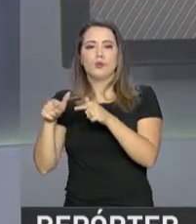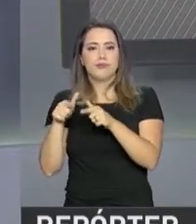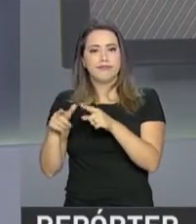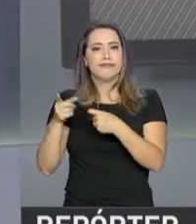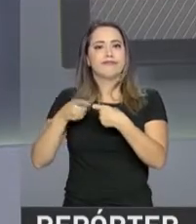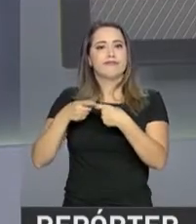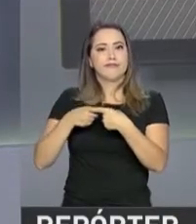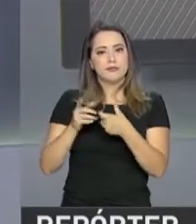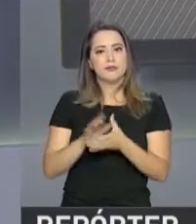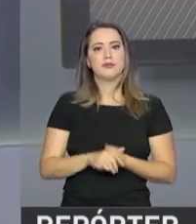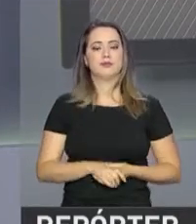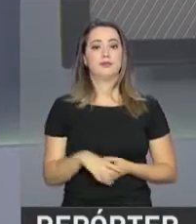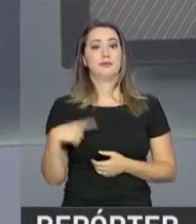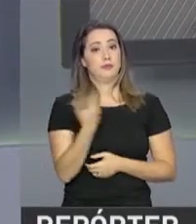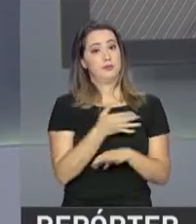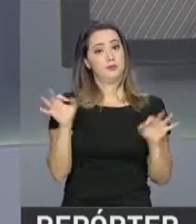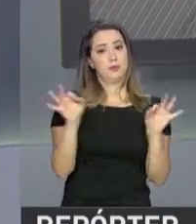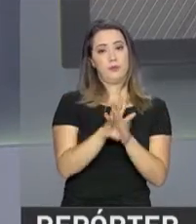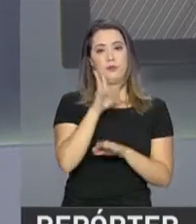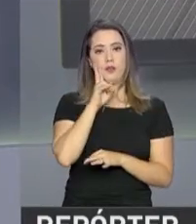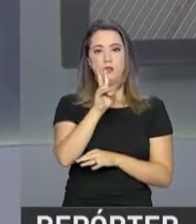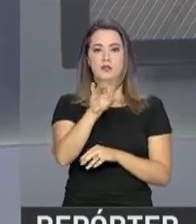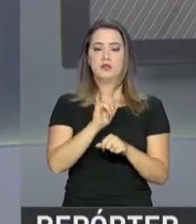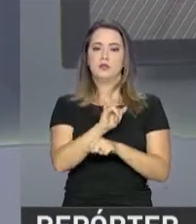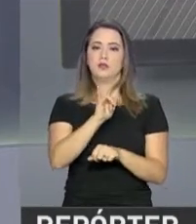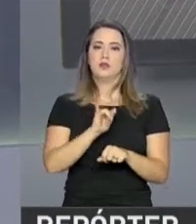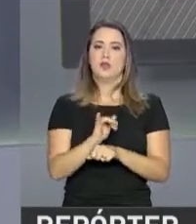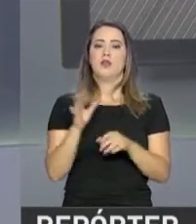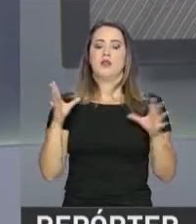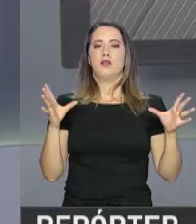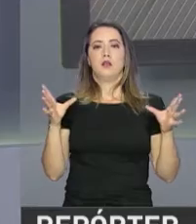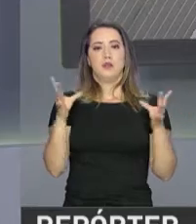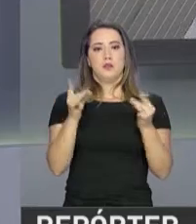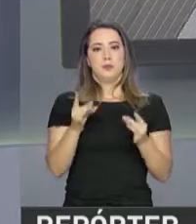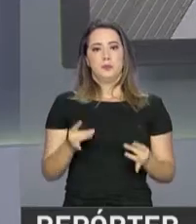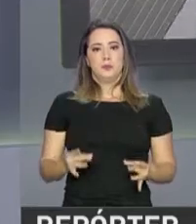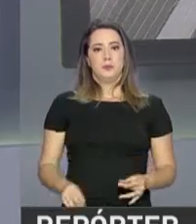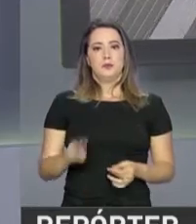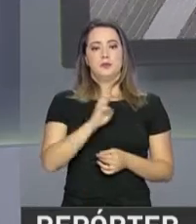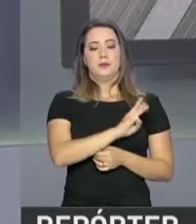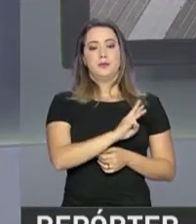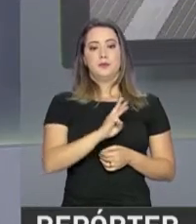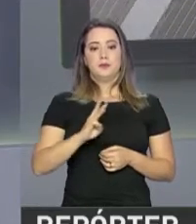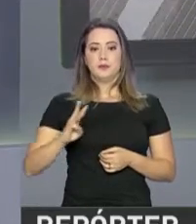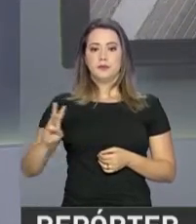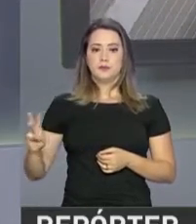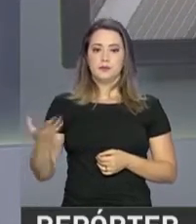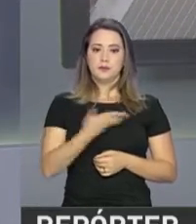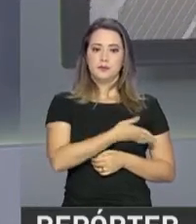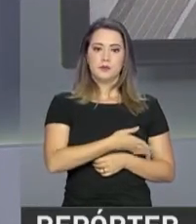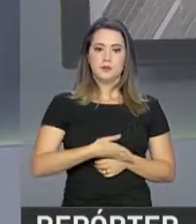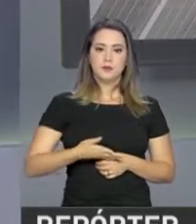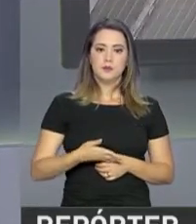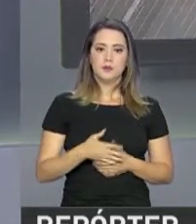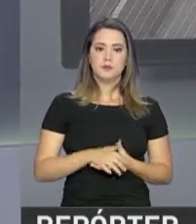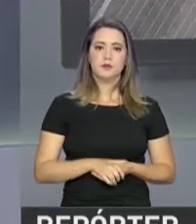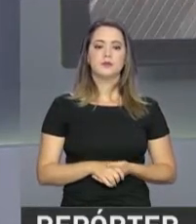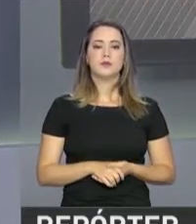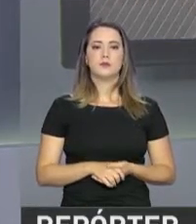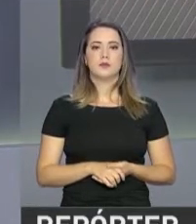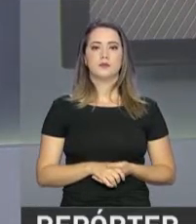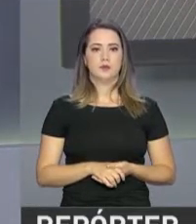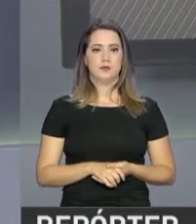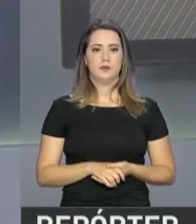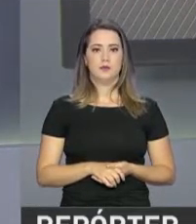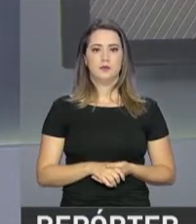nós ficamos por aqui você pode rever as reportagens no youtube e toda a nossa programação também está na página da nbr na